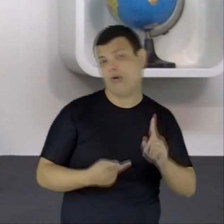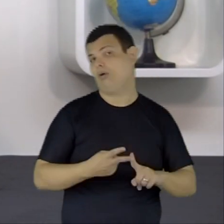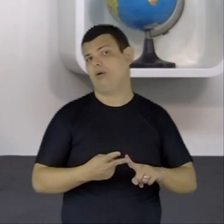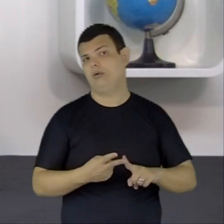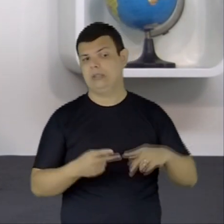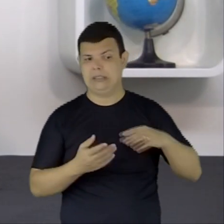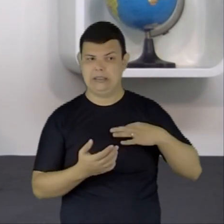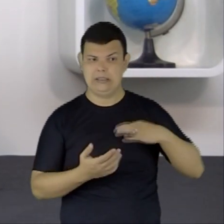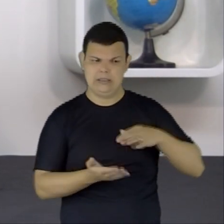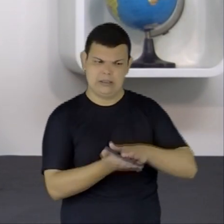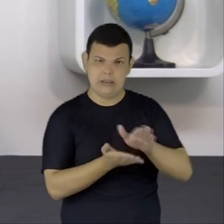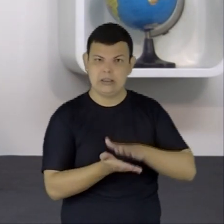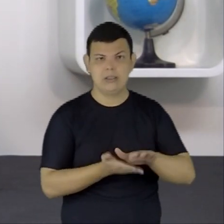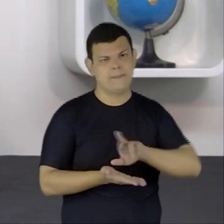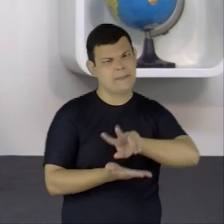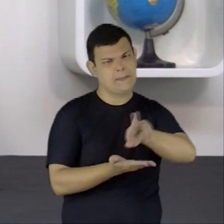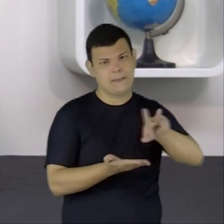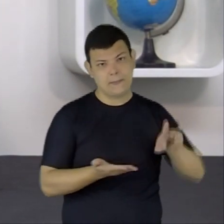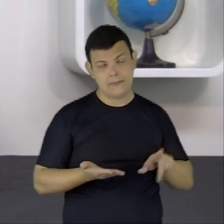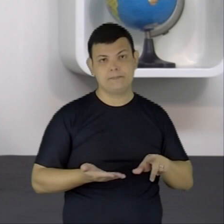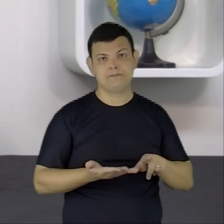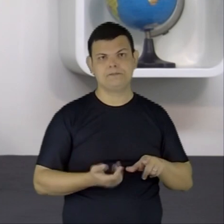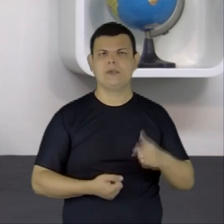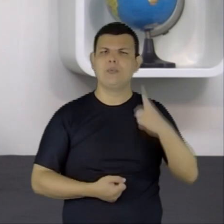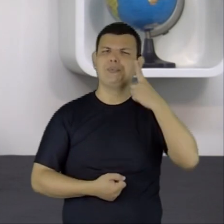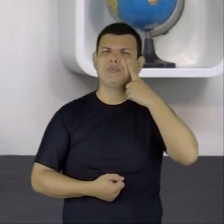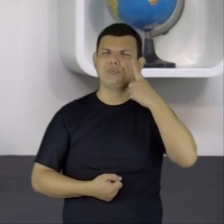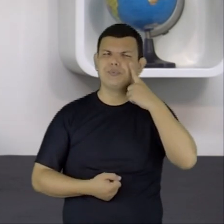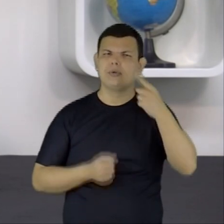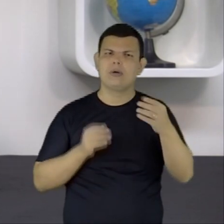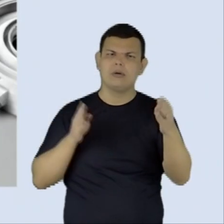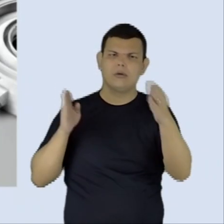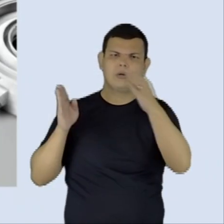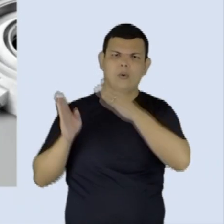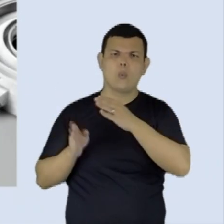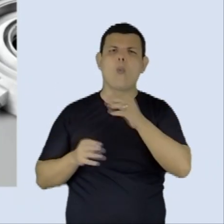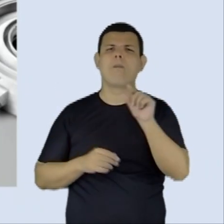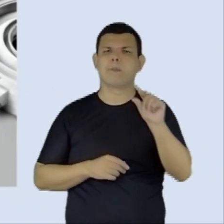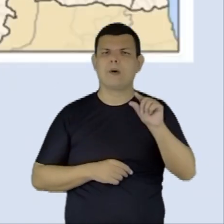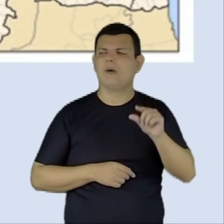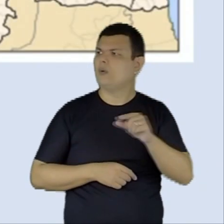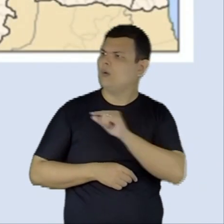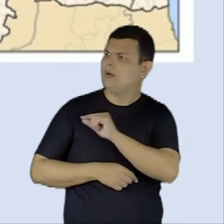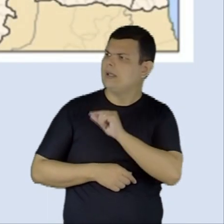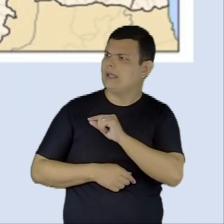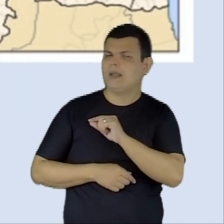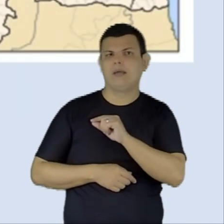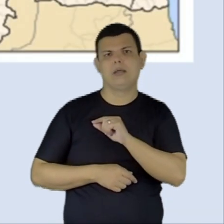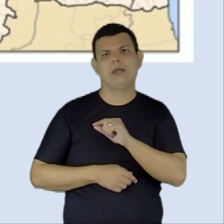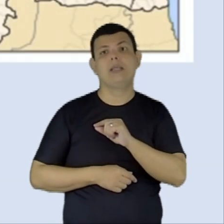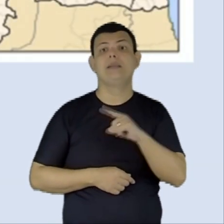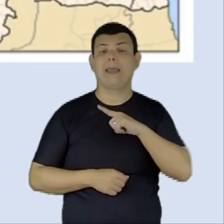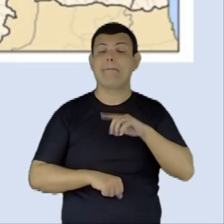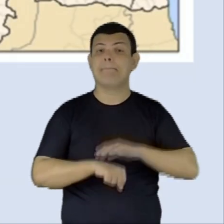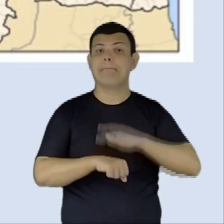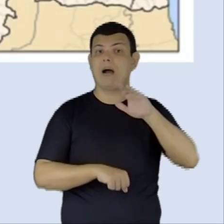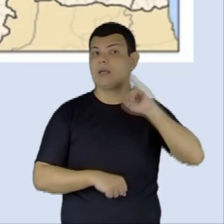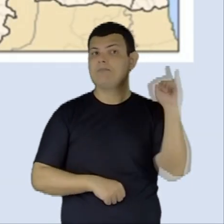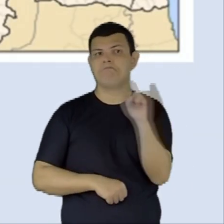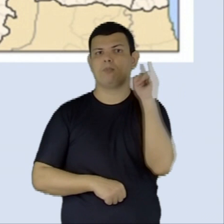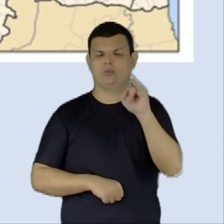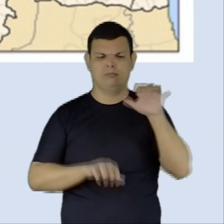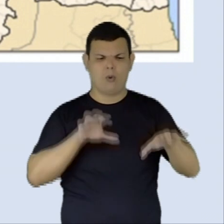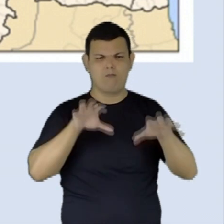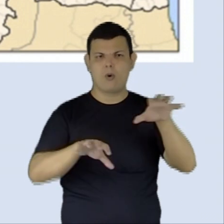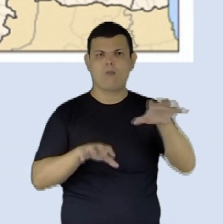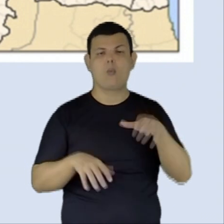dos recursos minerais. Então, observa comigo agora um pouquinho sobre as áreas mais importantes lá